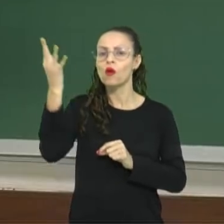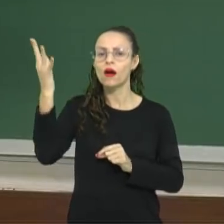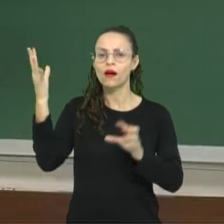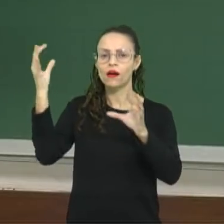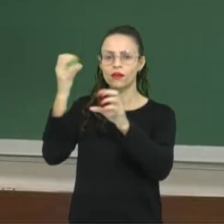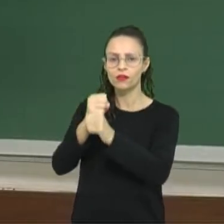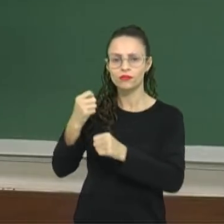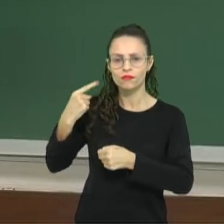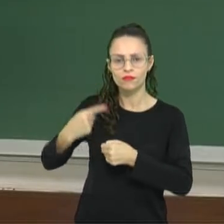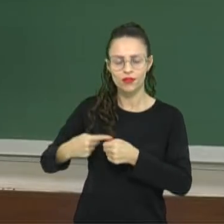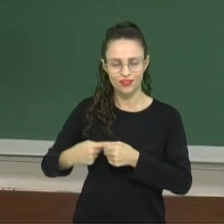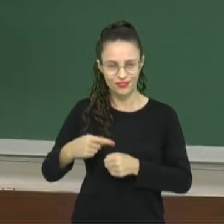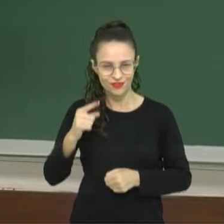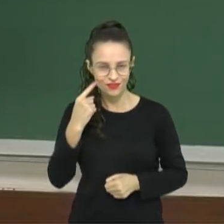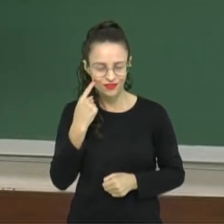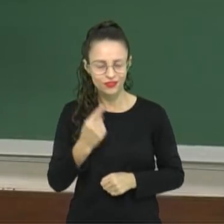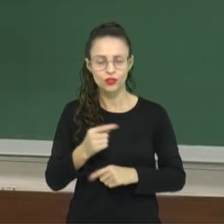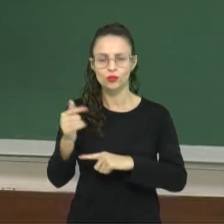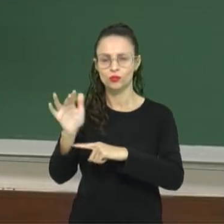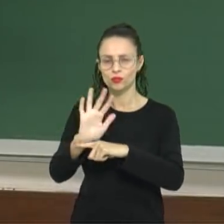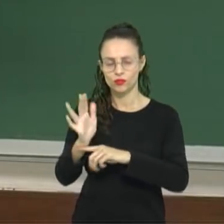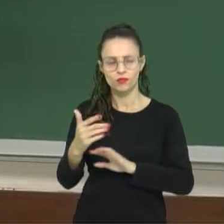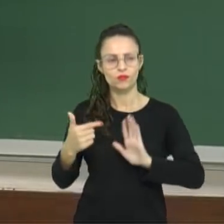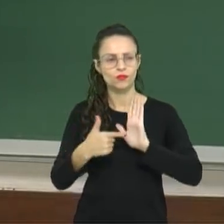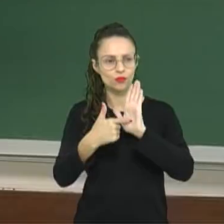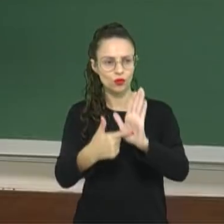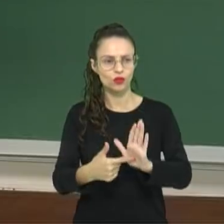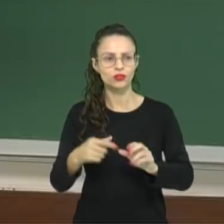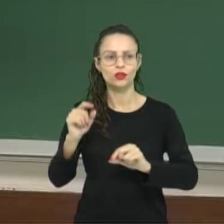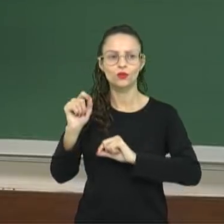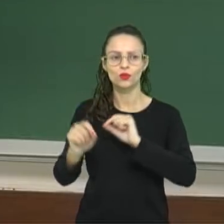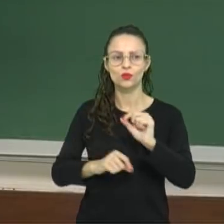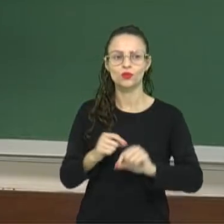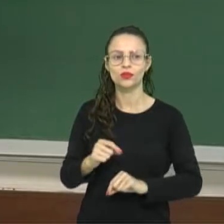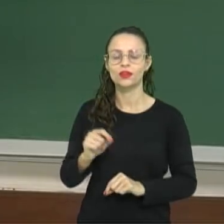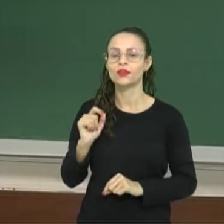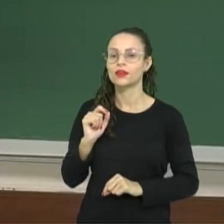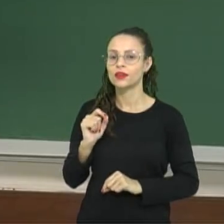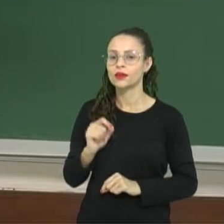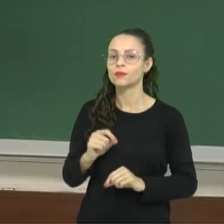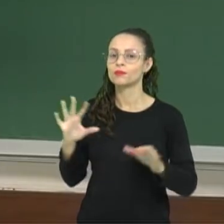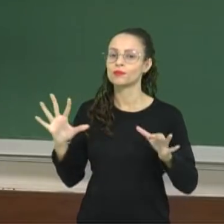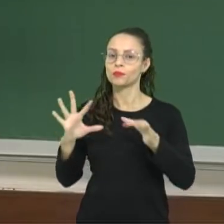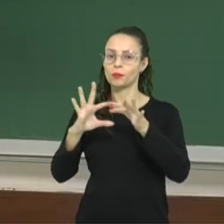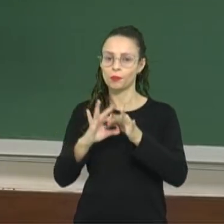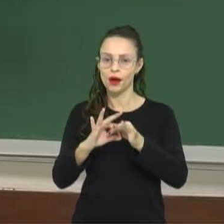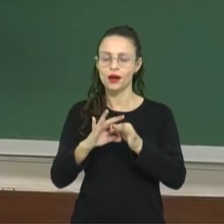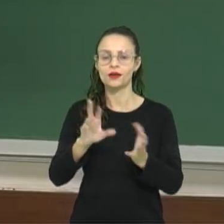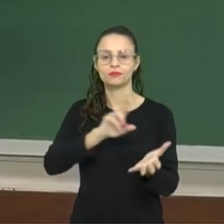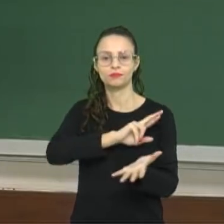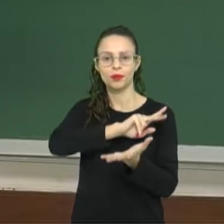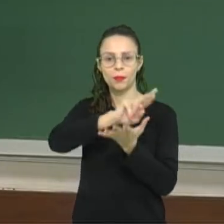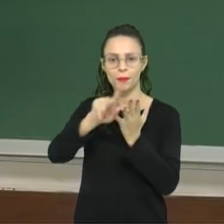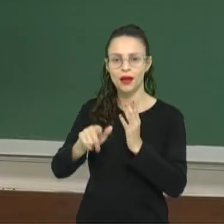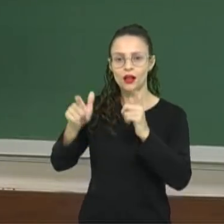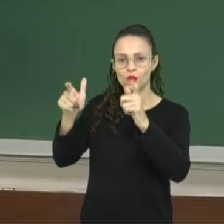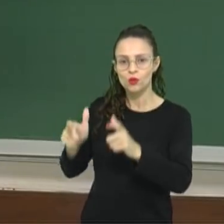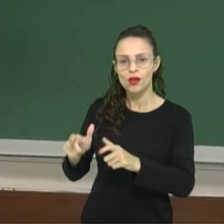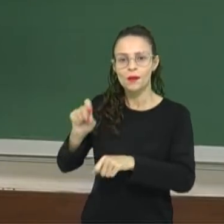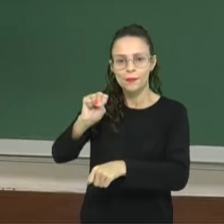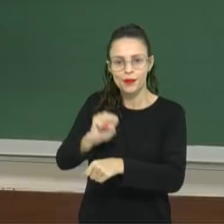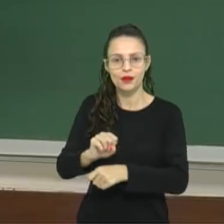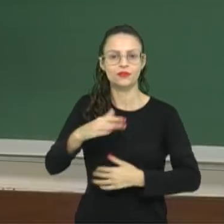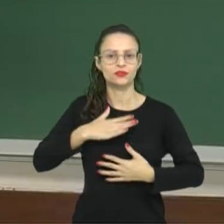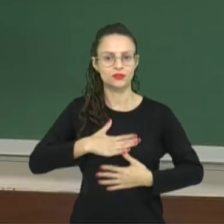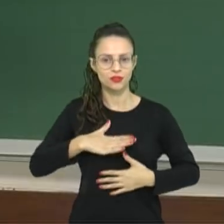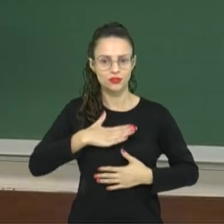ideia que o vídeo que a gente gravou também traz para vocês, os elementos aqui que faziam parte desses lugares onde eles paravam para descansar.